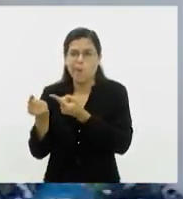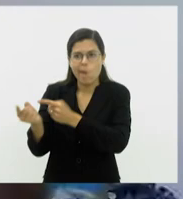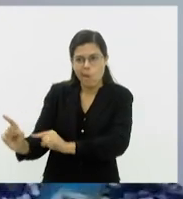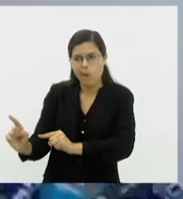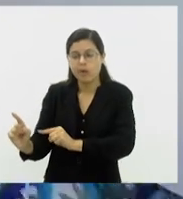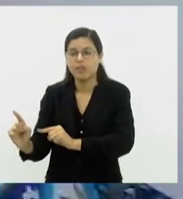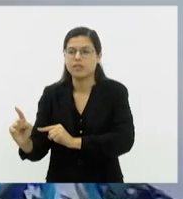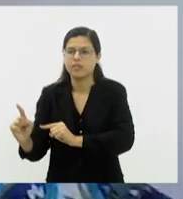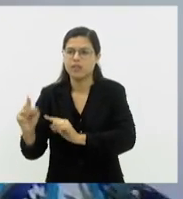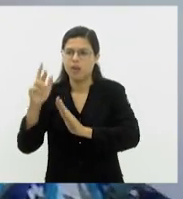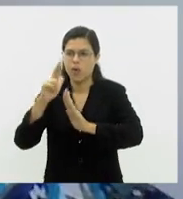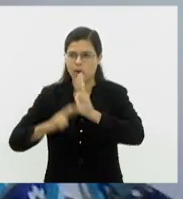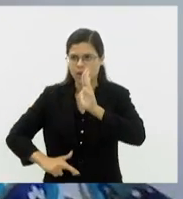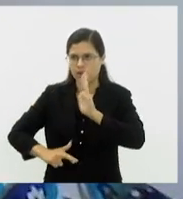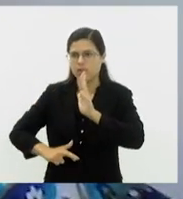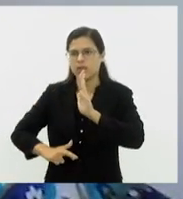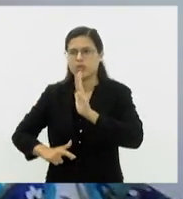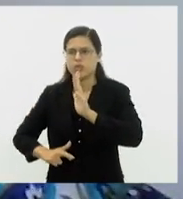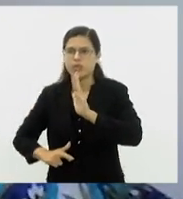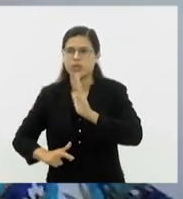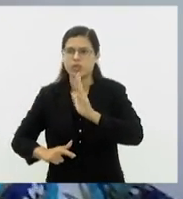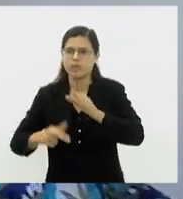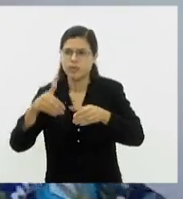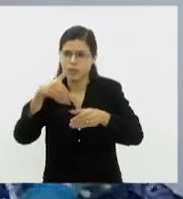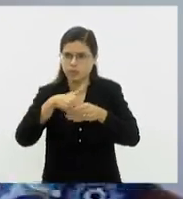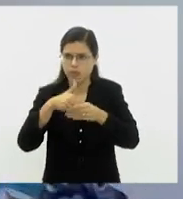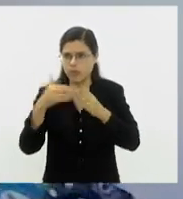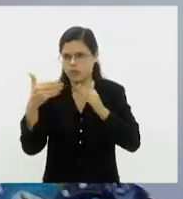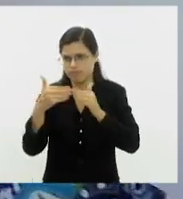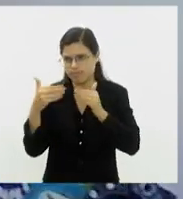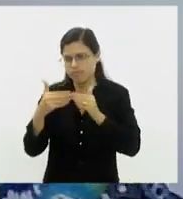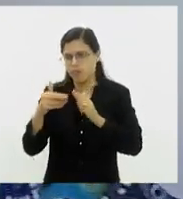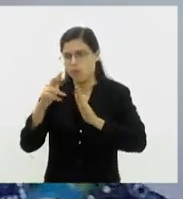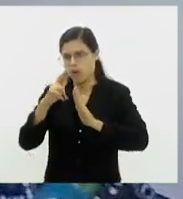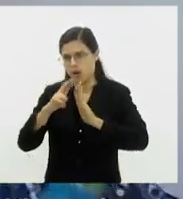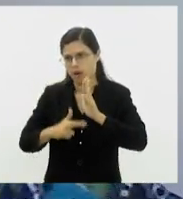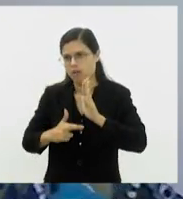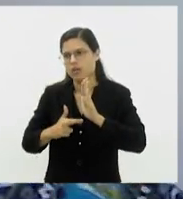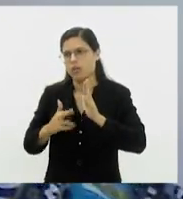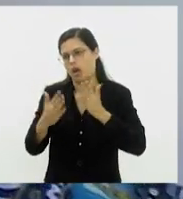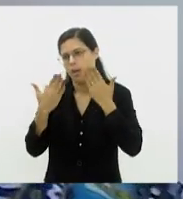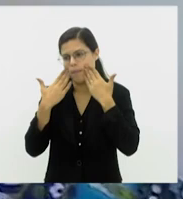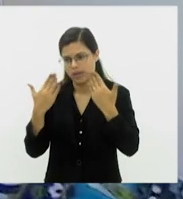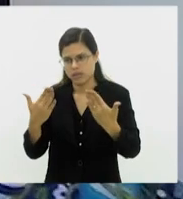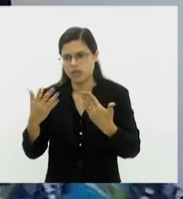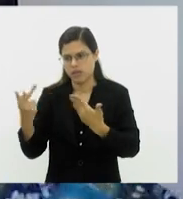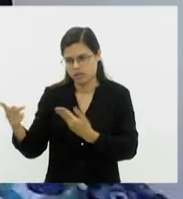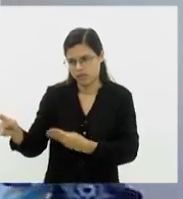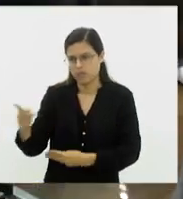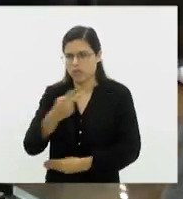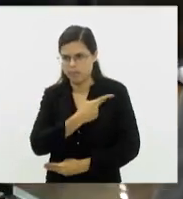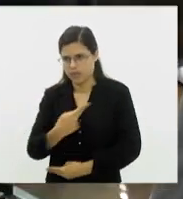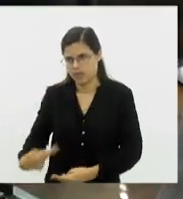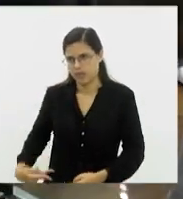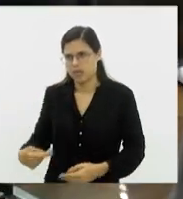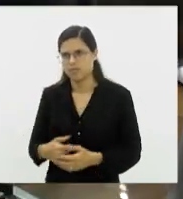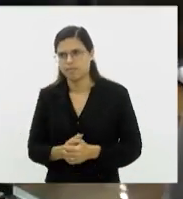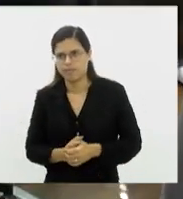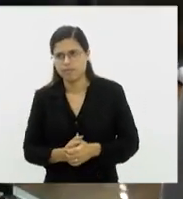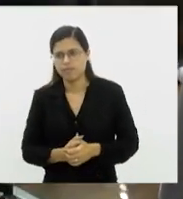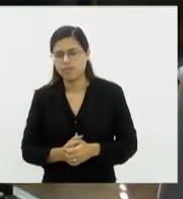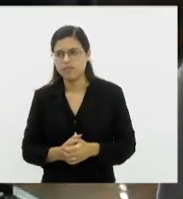relatório do relator original e voto favorável ao relatório apresentado por vossa excelência na comdição de Presidente